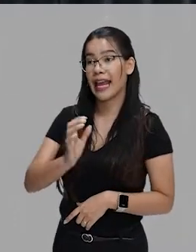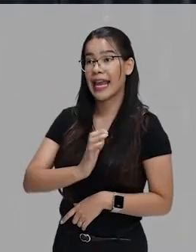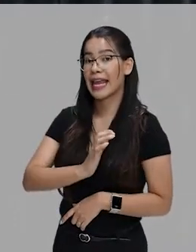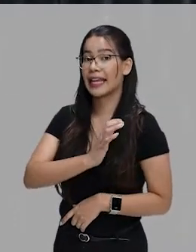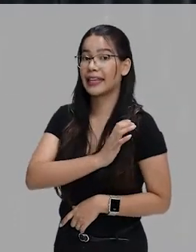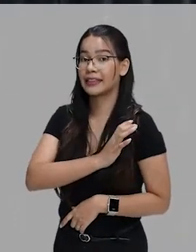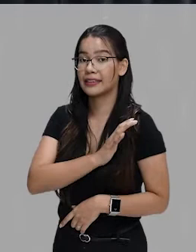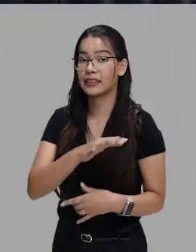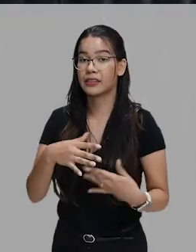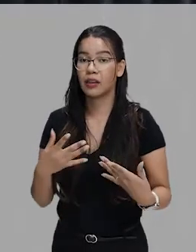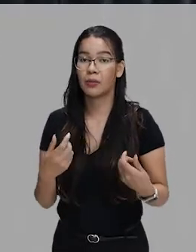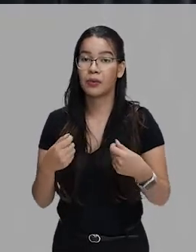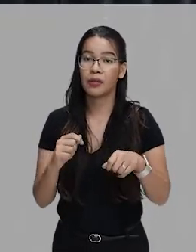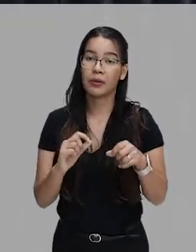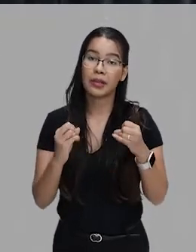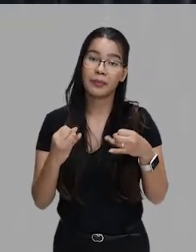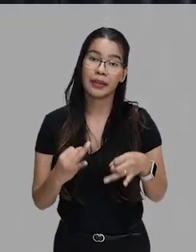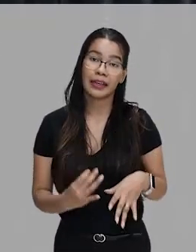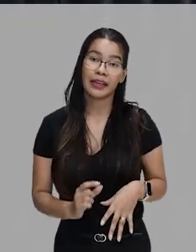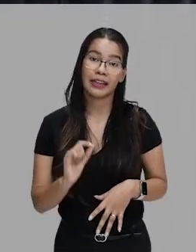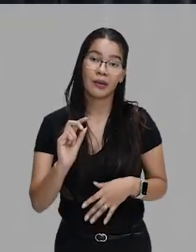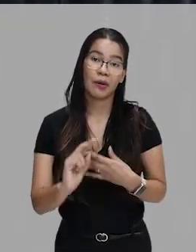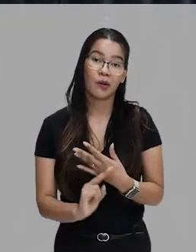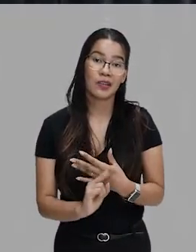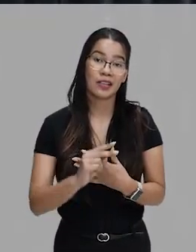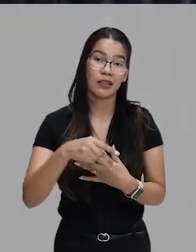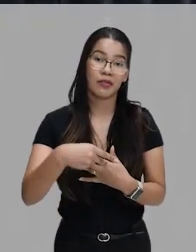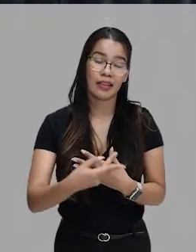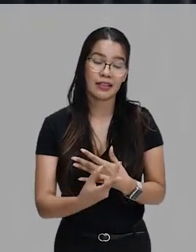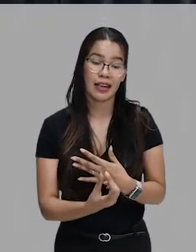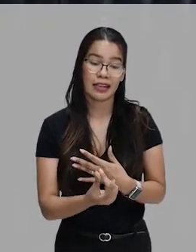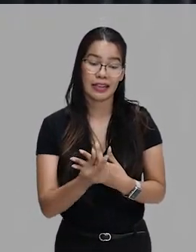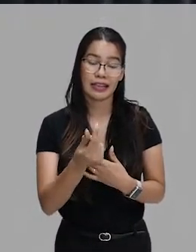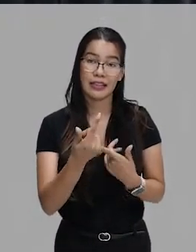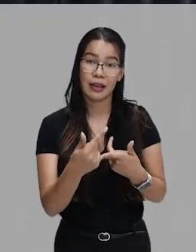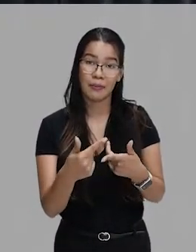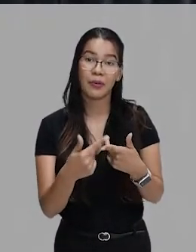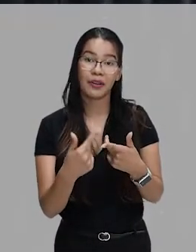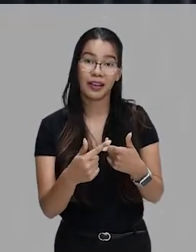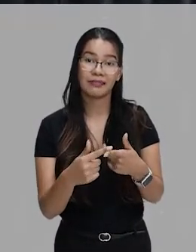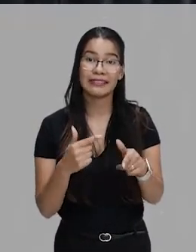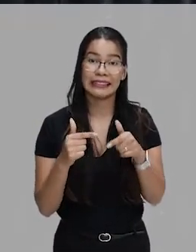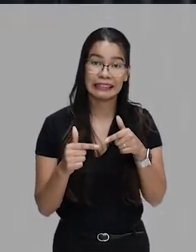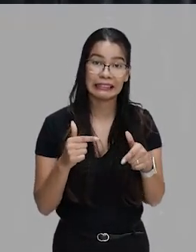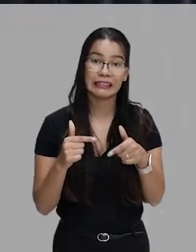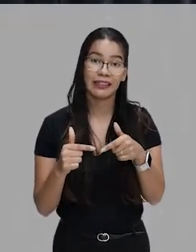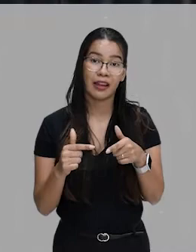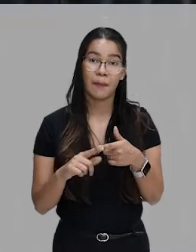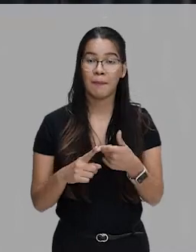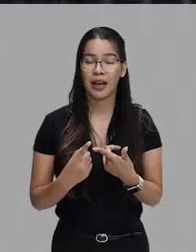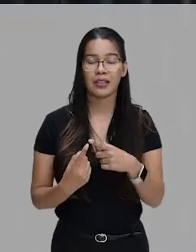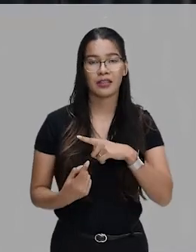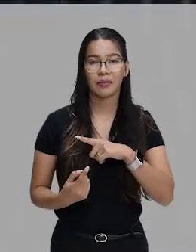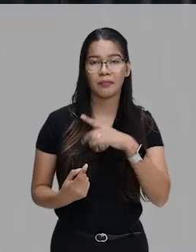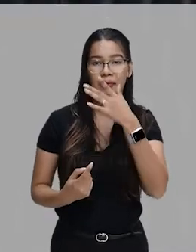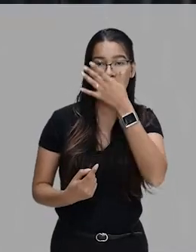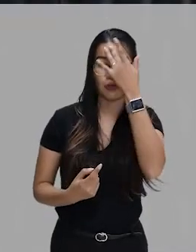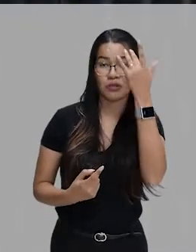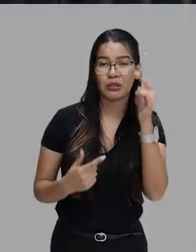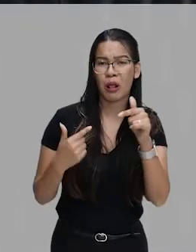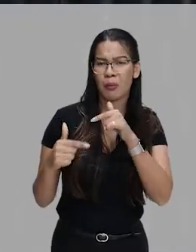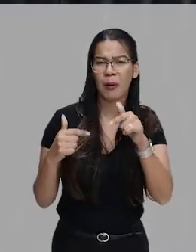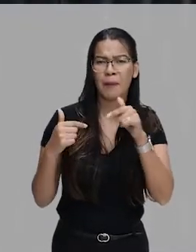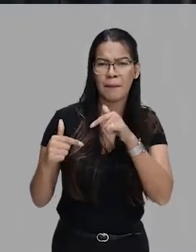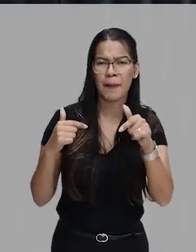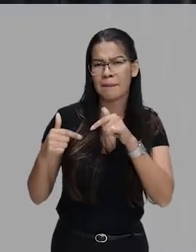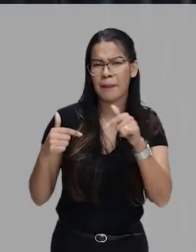uma consequência da riqueza. O fato de trabalhar muito. Mas tem muita gente que trabalha muito e não é rico. É verdade. Mais uma questão aí